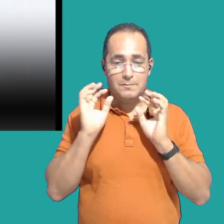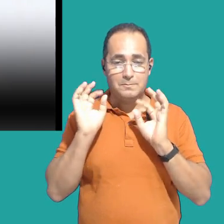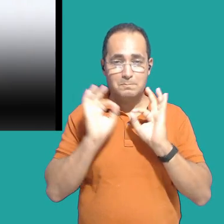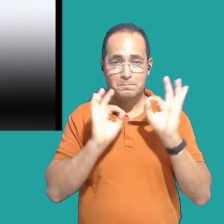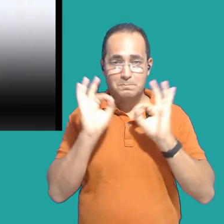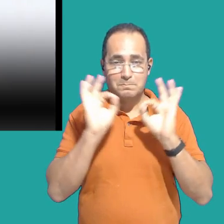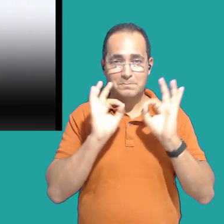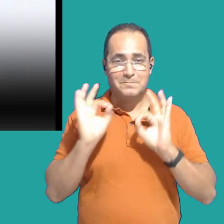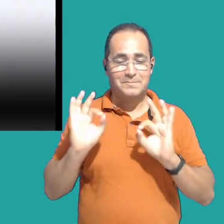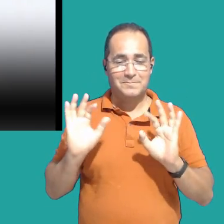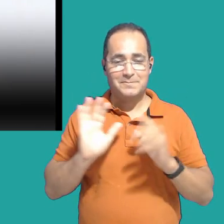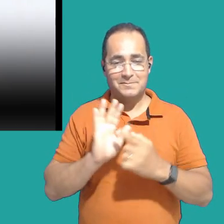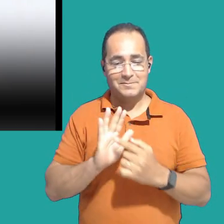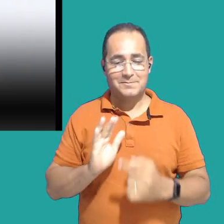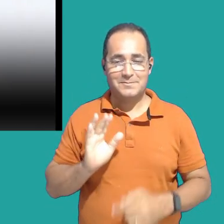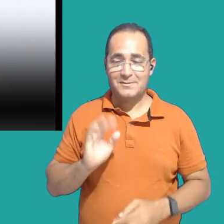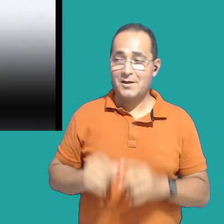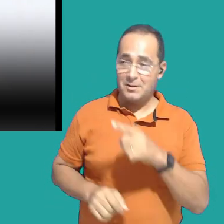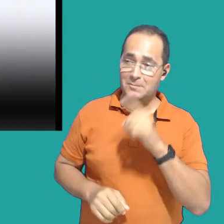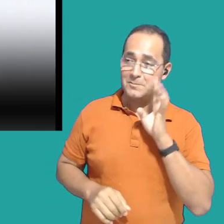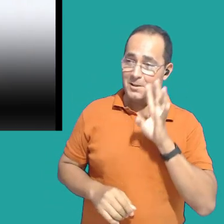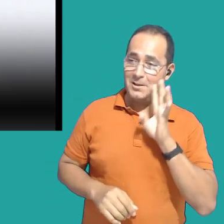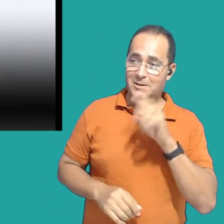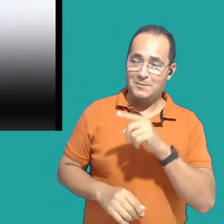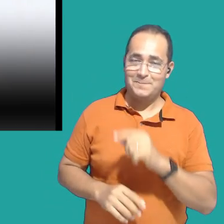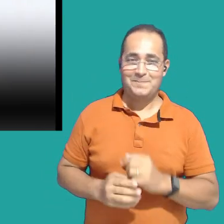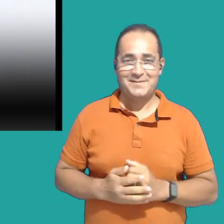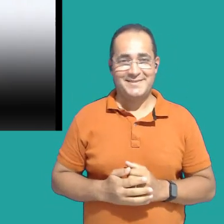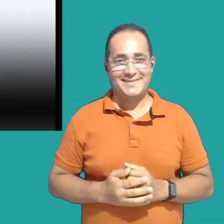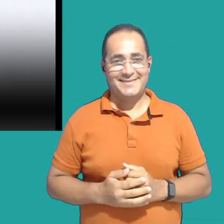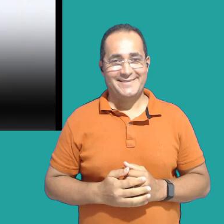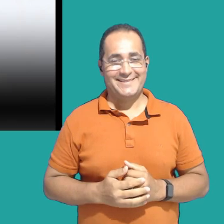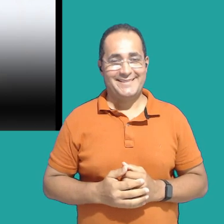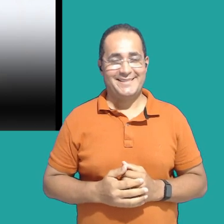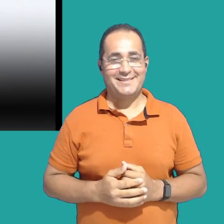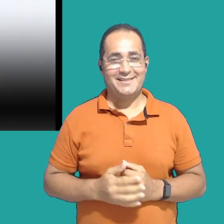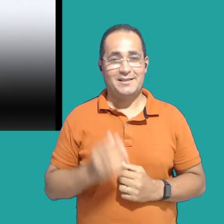estão aparentemente feitos. Tá legal.